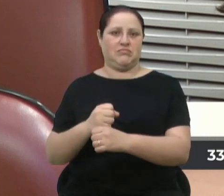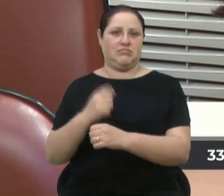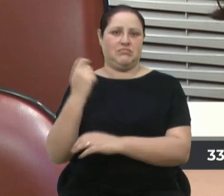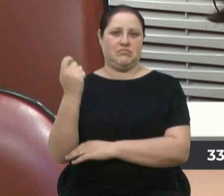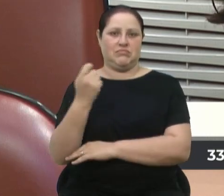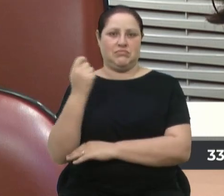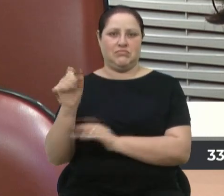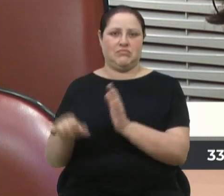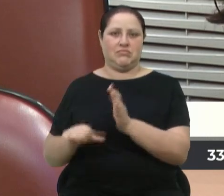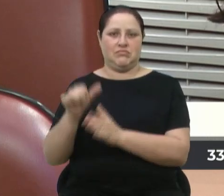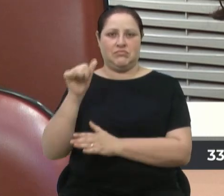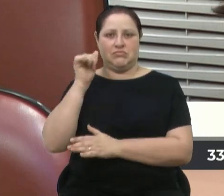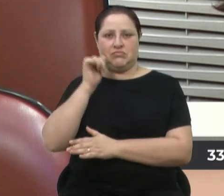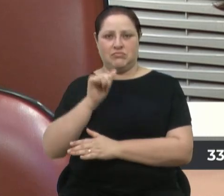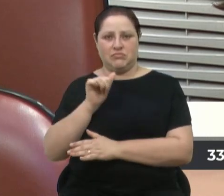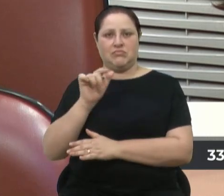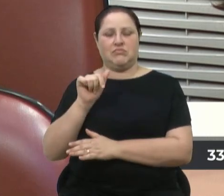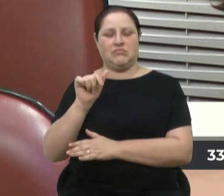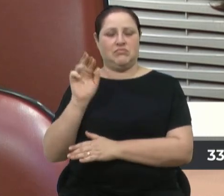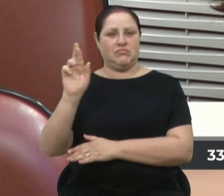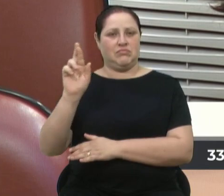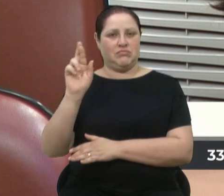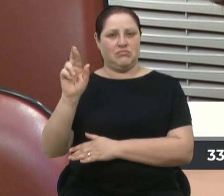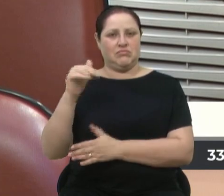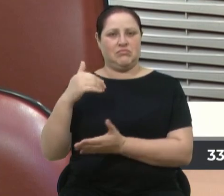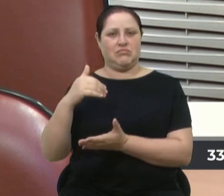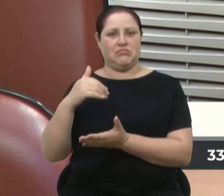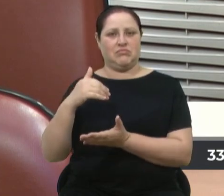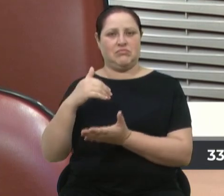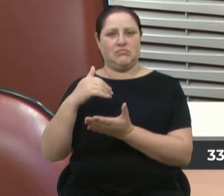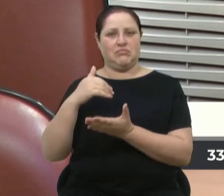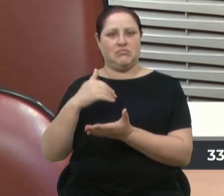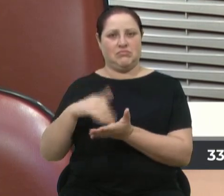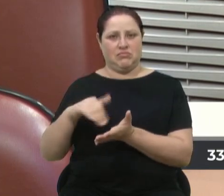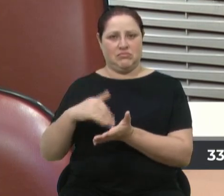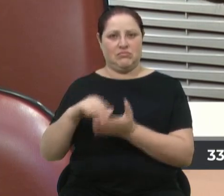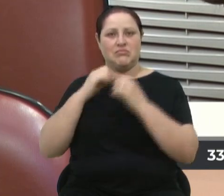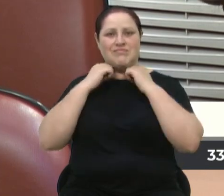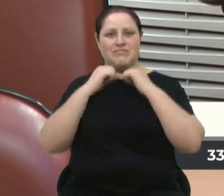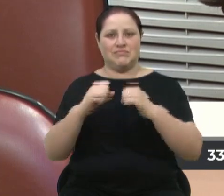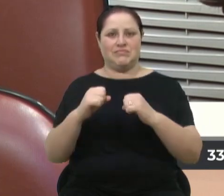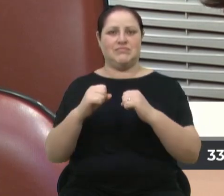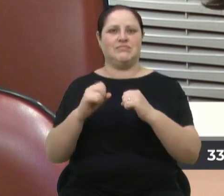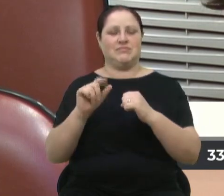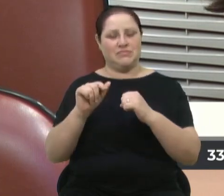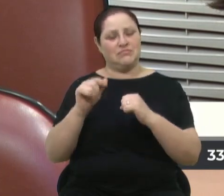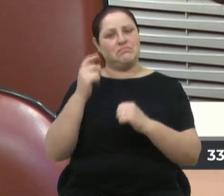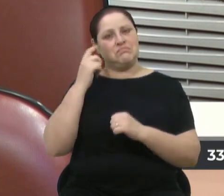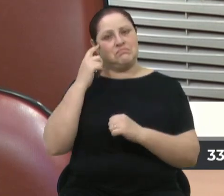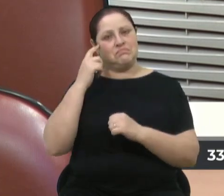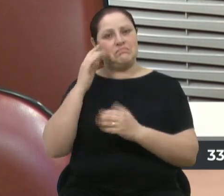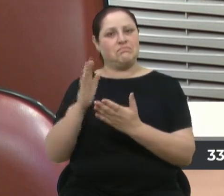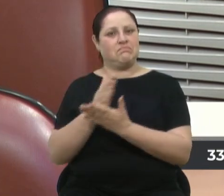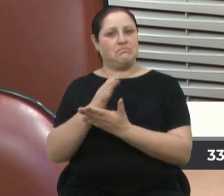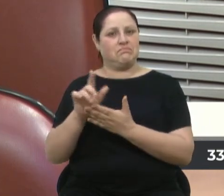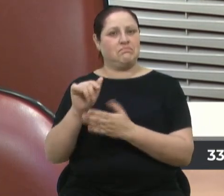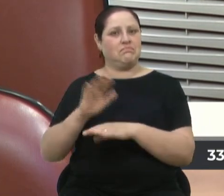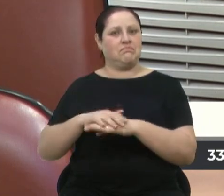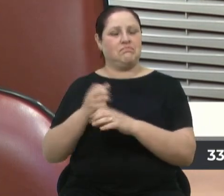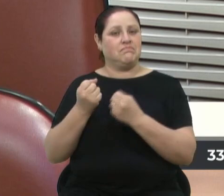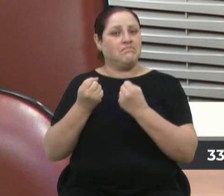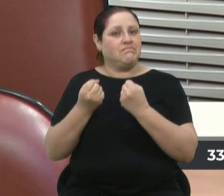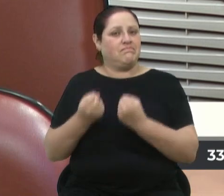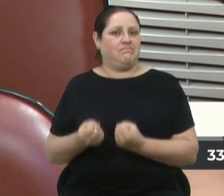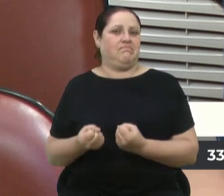primeira a estar à frente de uma secretaria considerada, né, talvez a mais pesada por cuidar de todos